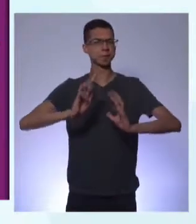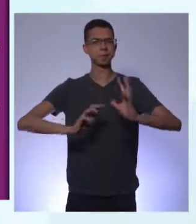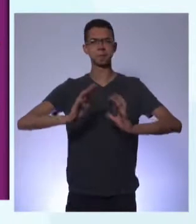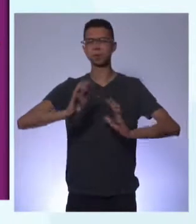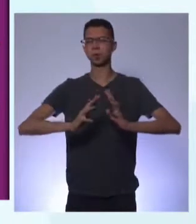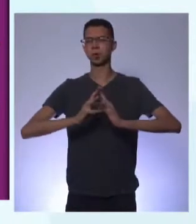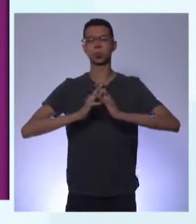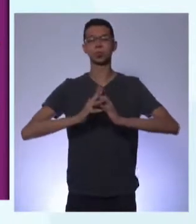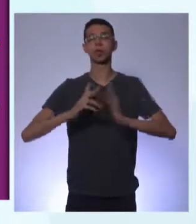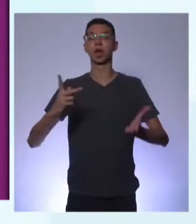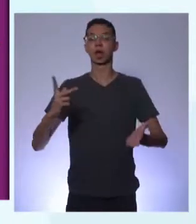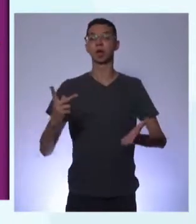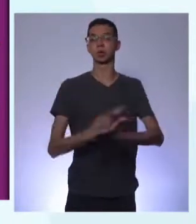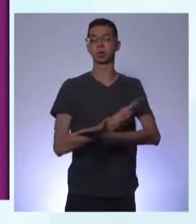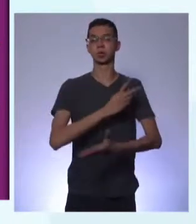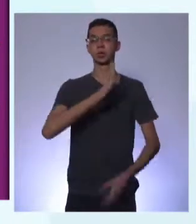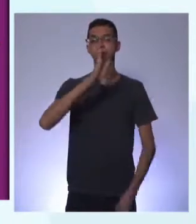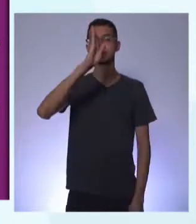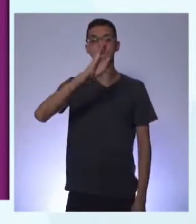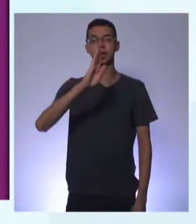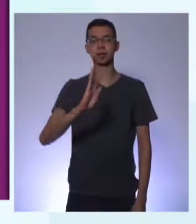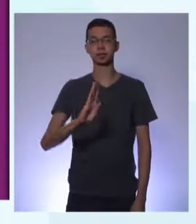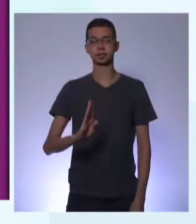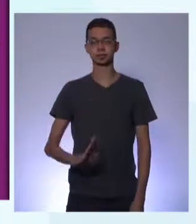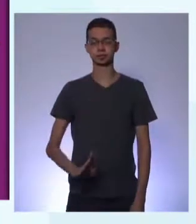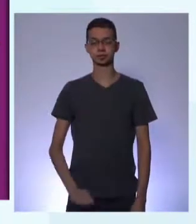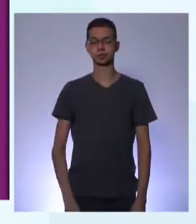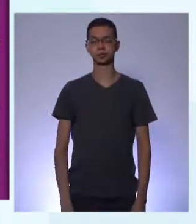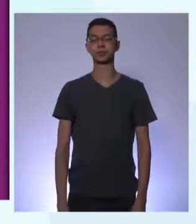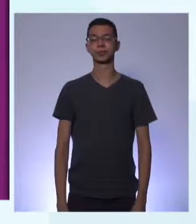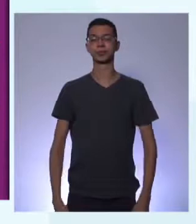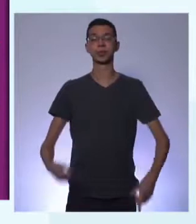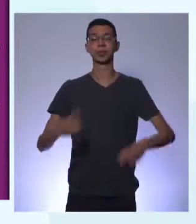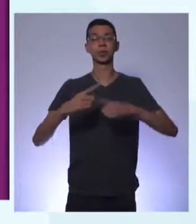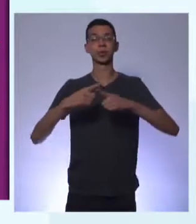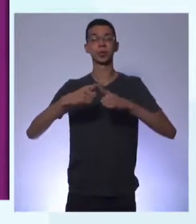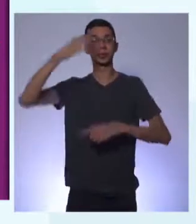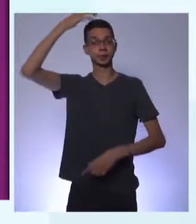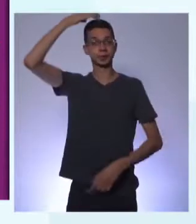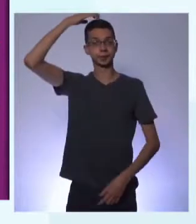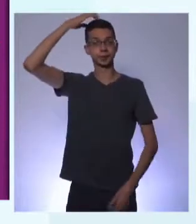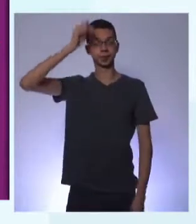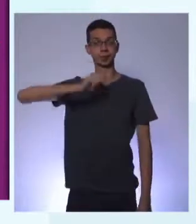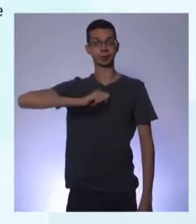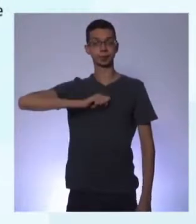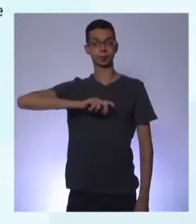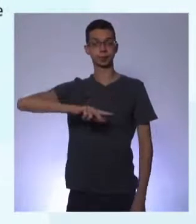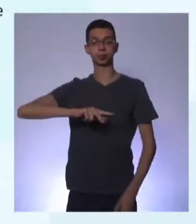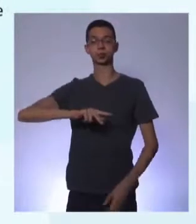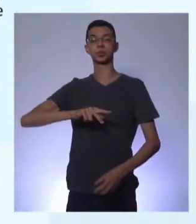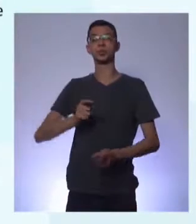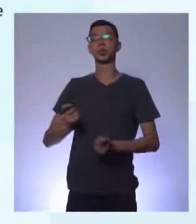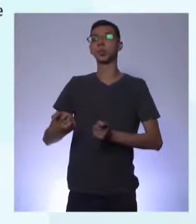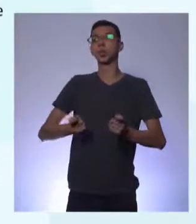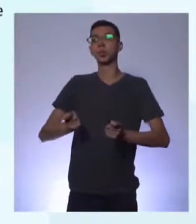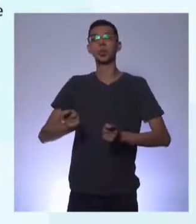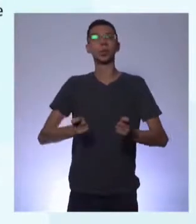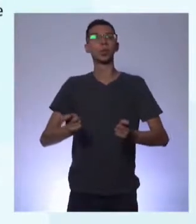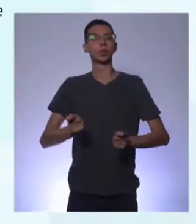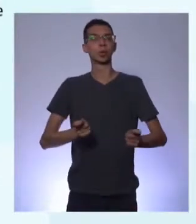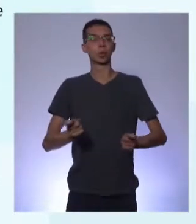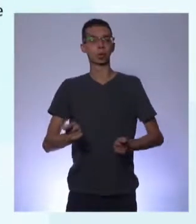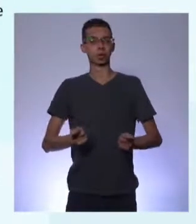aí no Brasil devido a essas interferências da coroa portuguesa no sistema econômico da